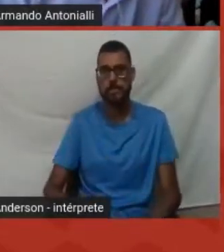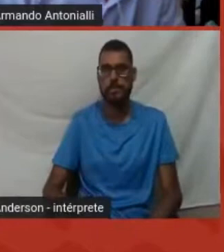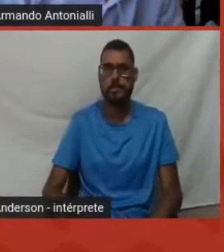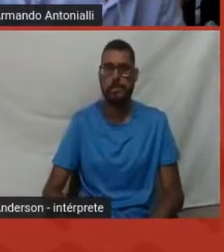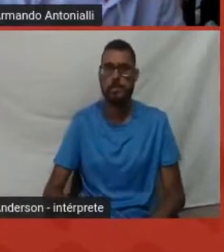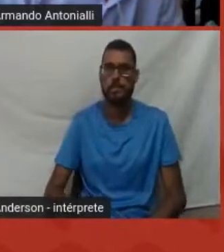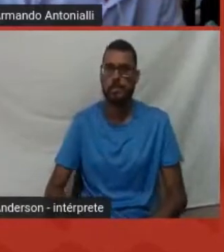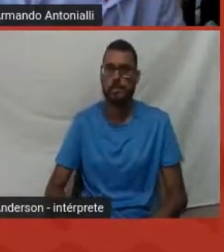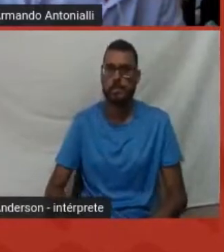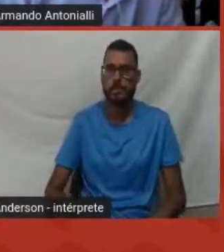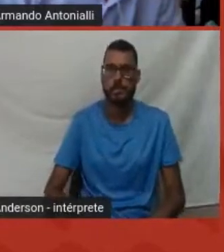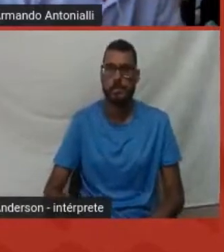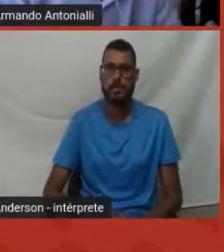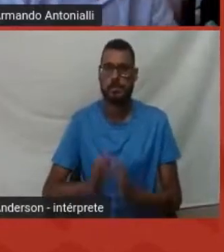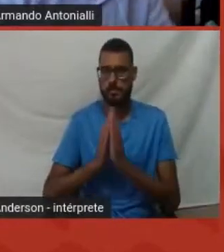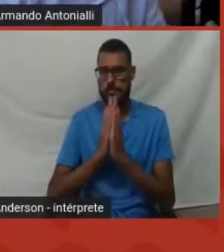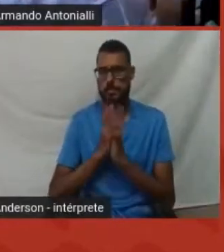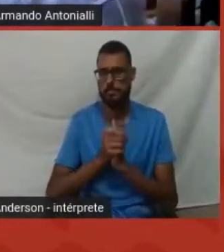Pode ser?